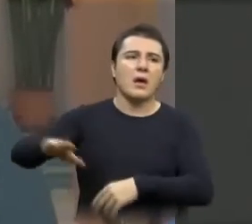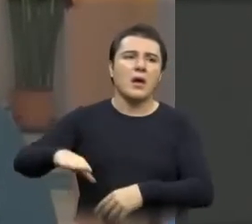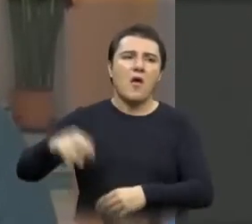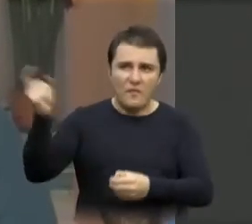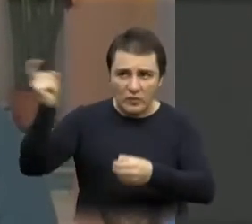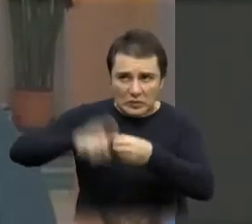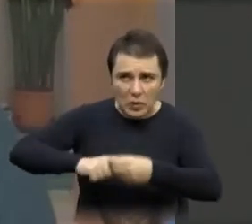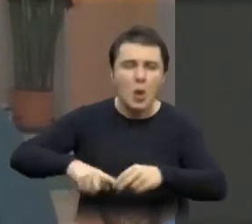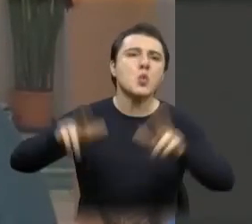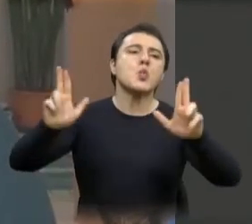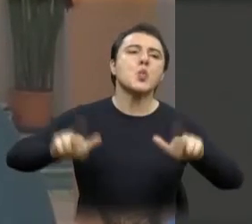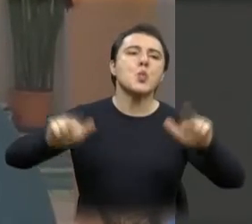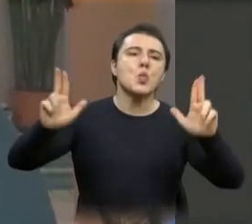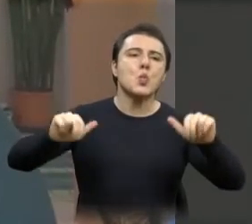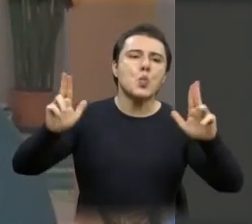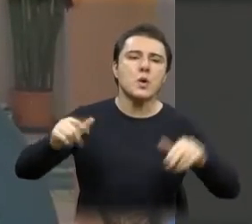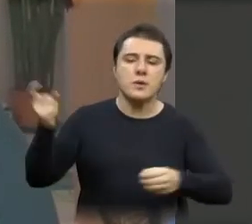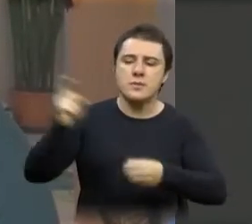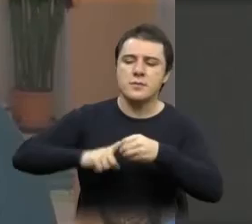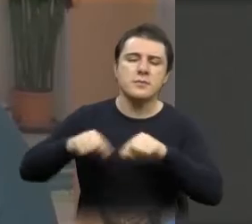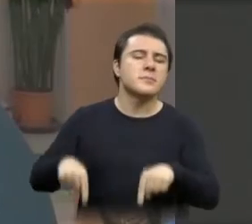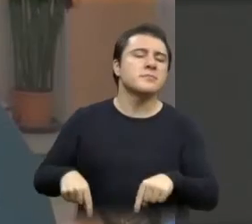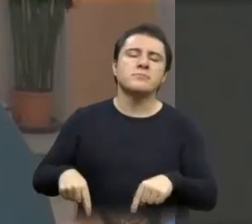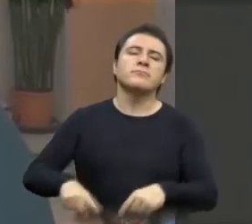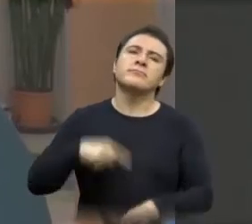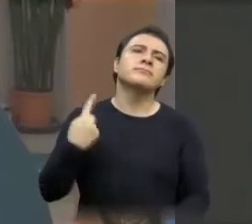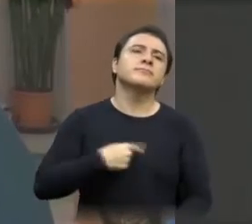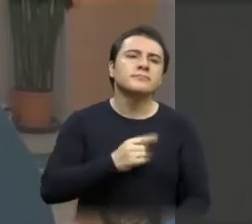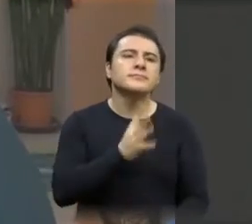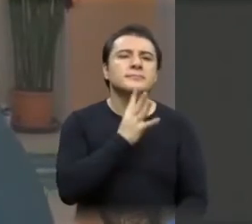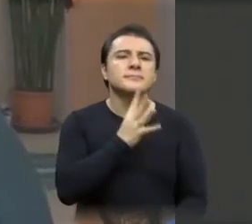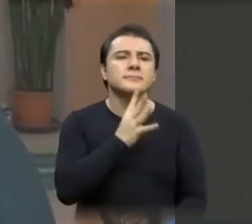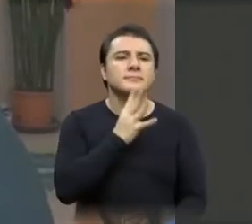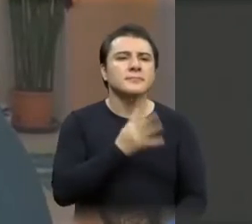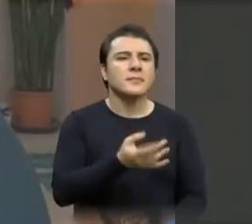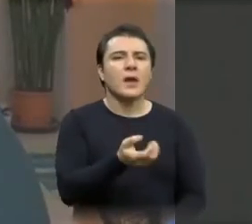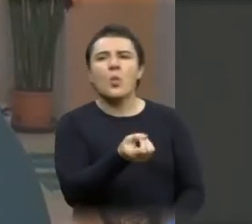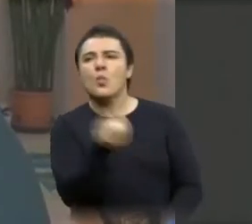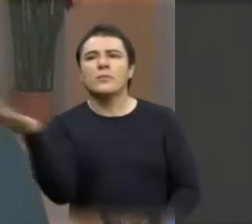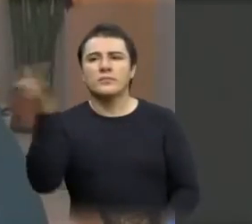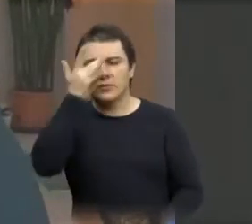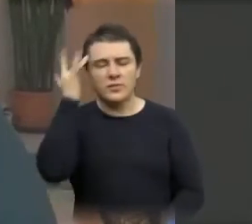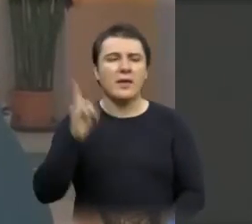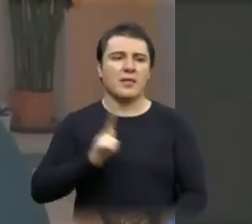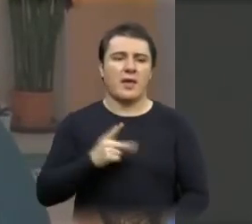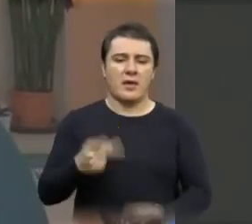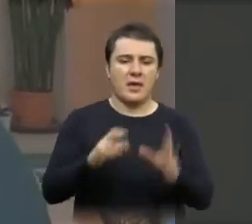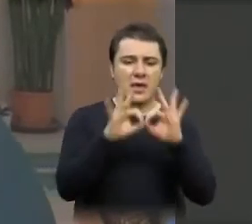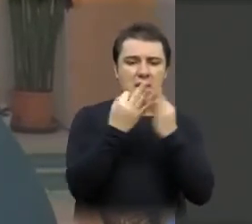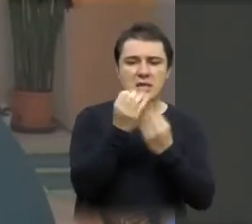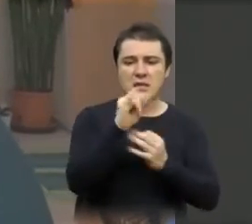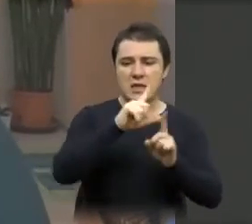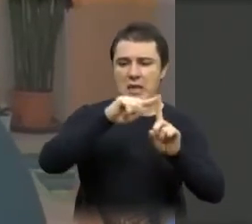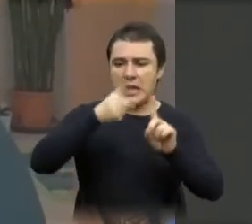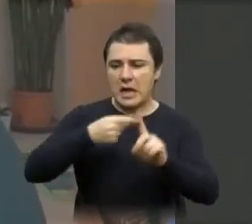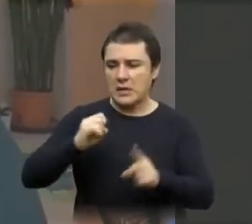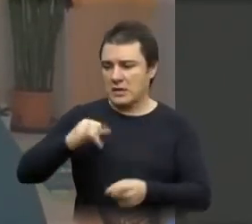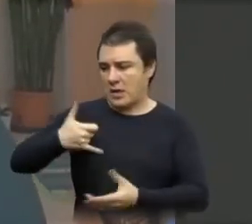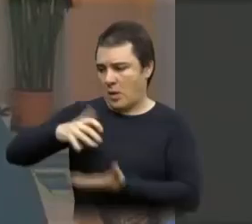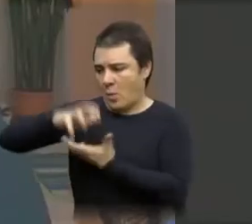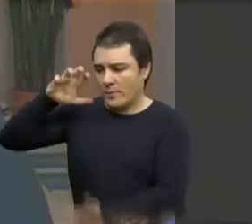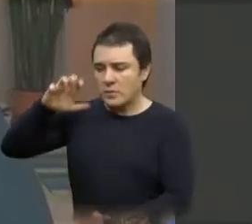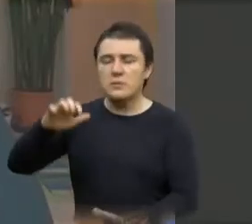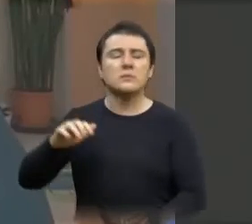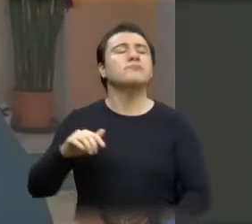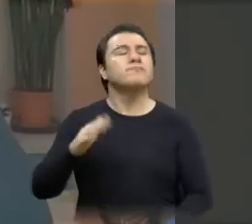mais voltaram para saber da situação do nosso povo. Nós conhecemos quantas pessoas tem cada família, se tem gestante, se tem idoso.